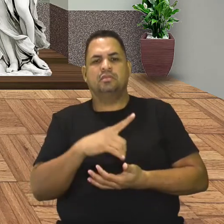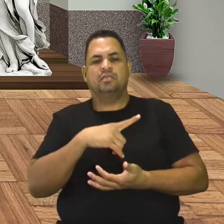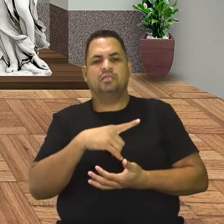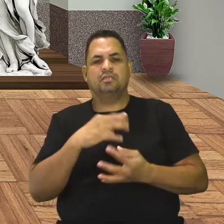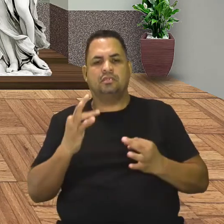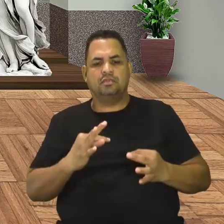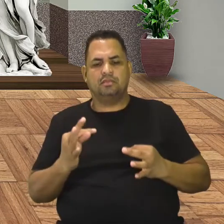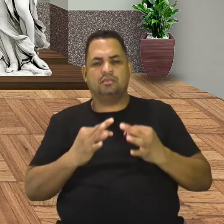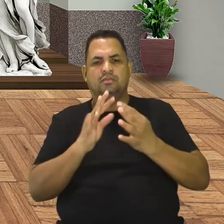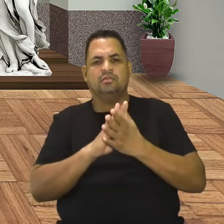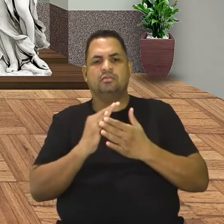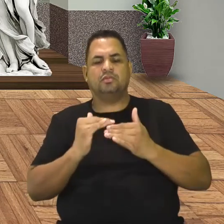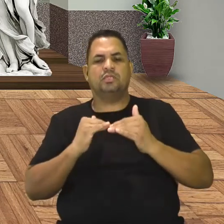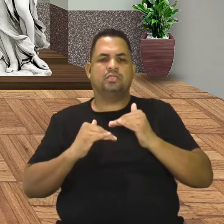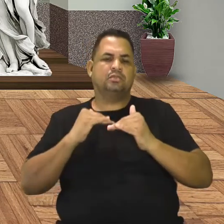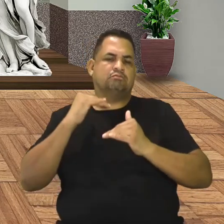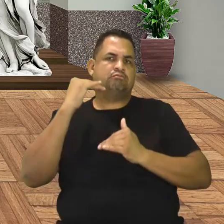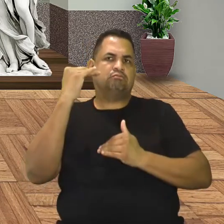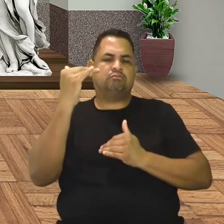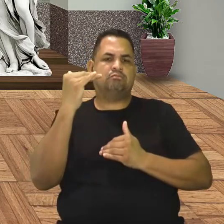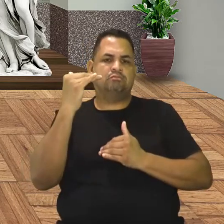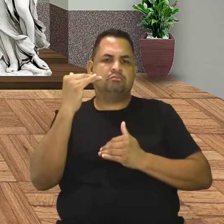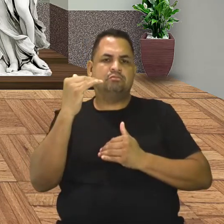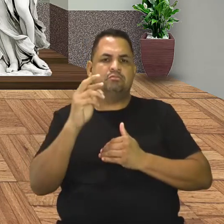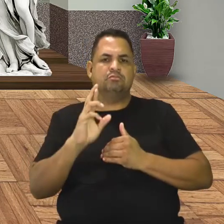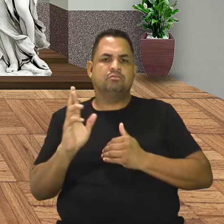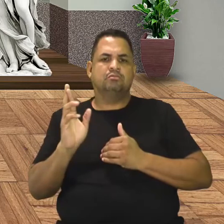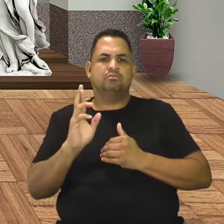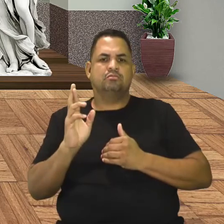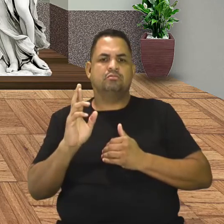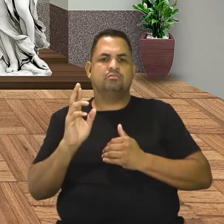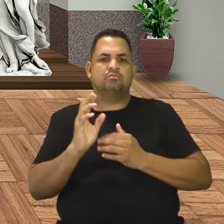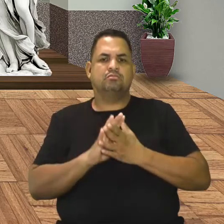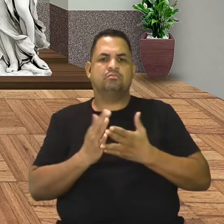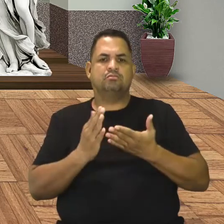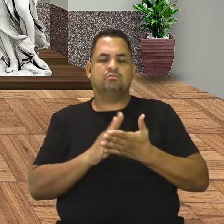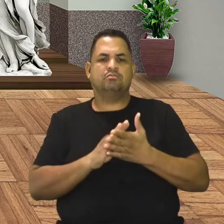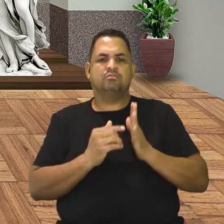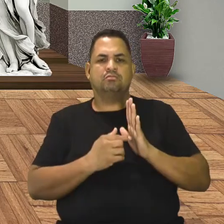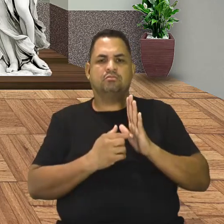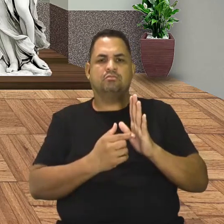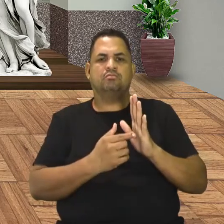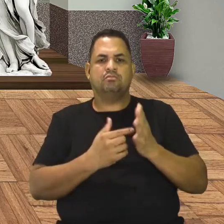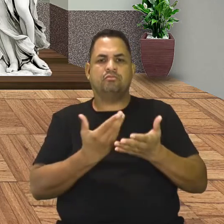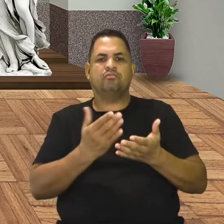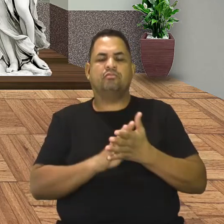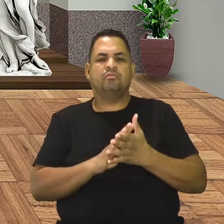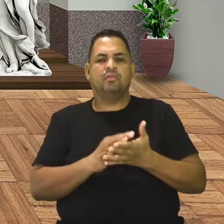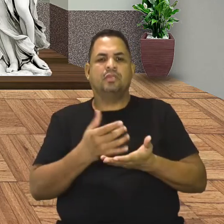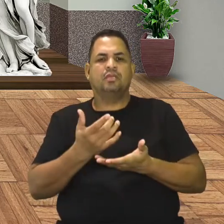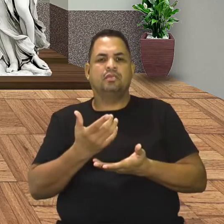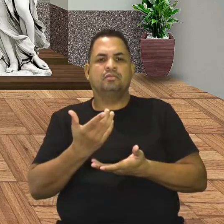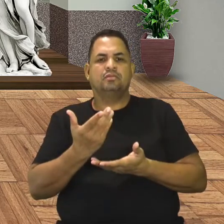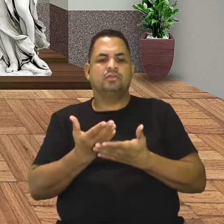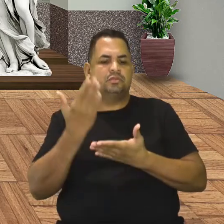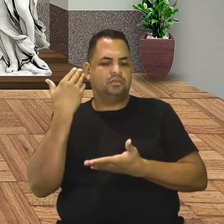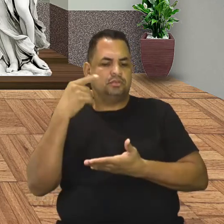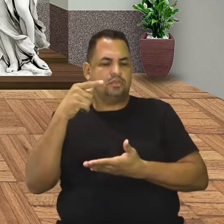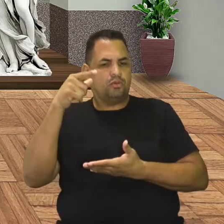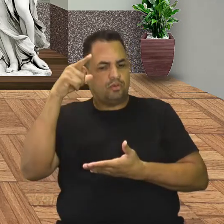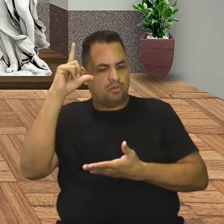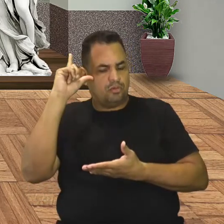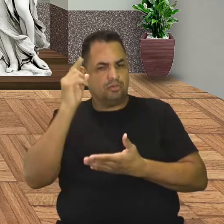chinesa. Barrando aí, que quem estava no ramo aí que eu mostrei para vocês, mostrei ontem algumas marcas para